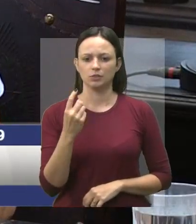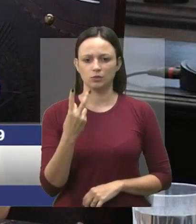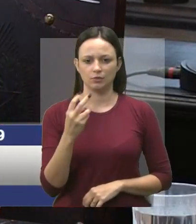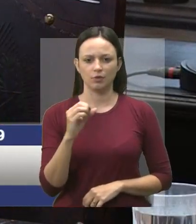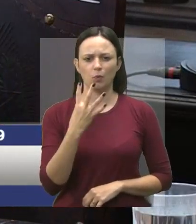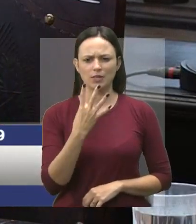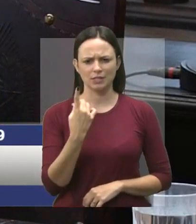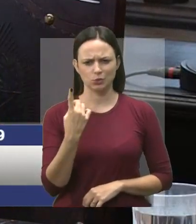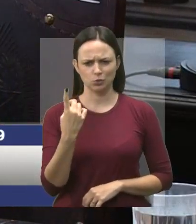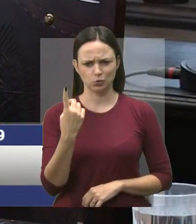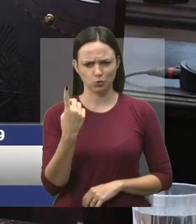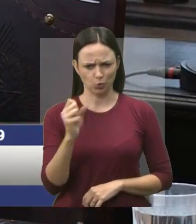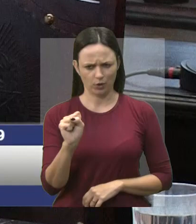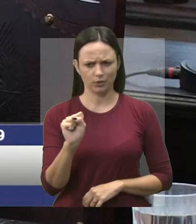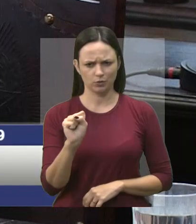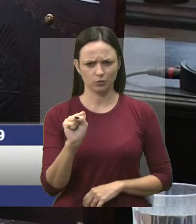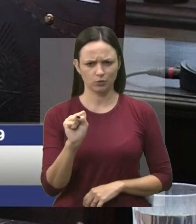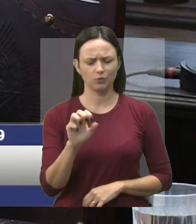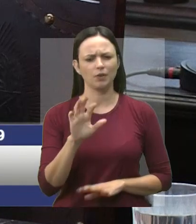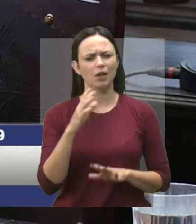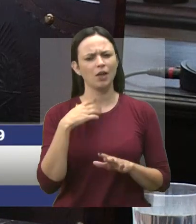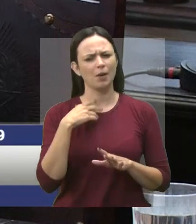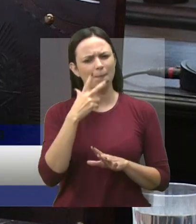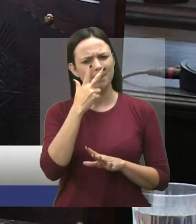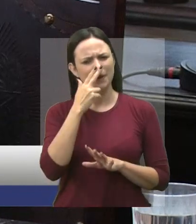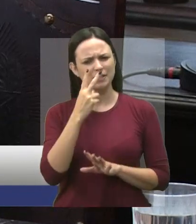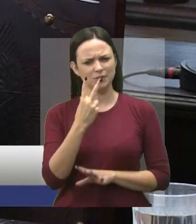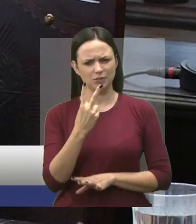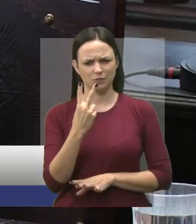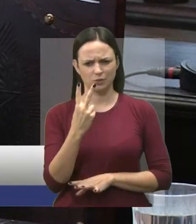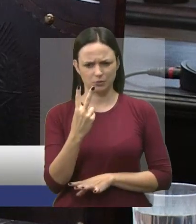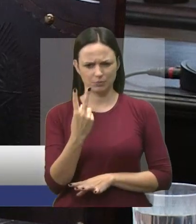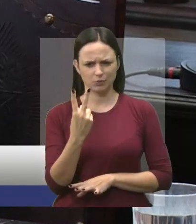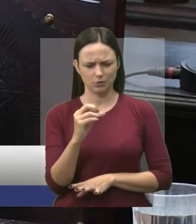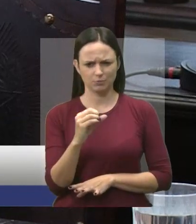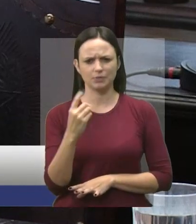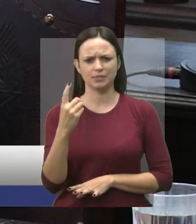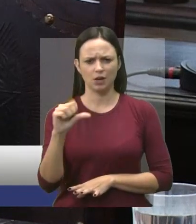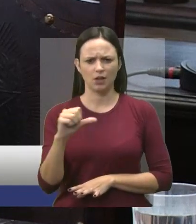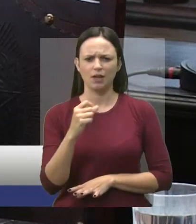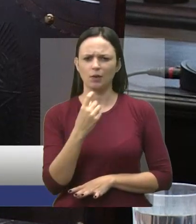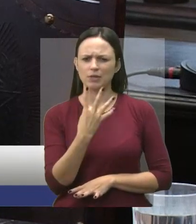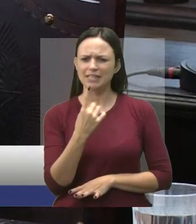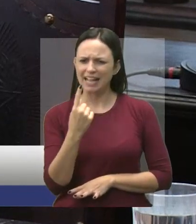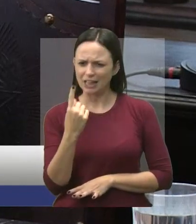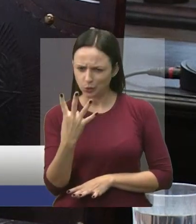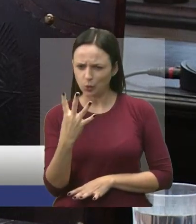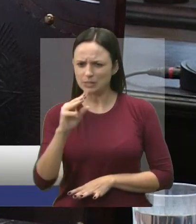2019, 2020, 418. Se eu não me engano, 2019 foram R$ 414 milhões, por aí, né?